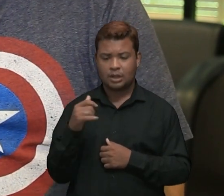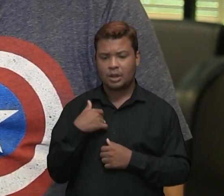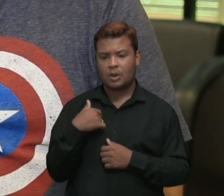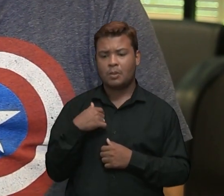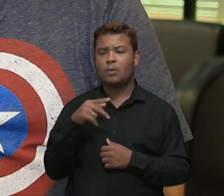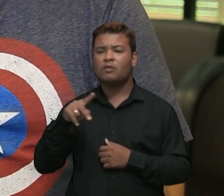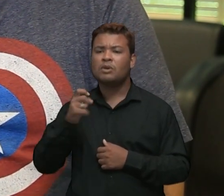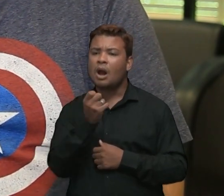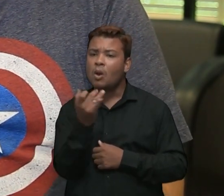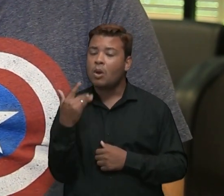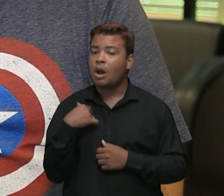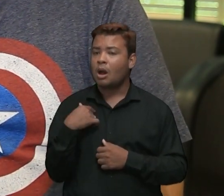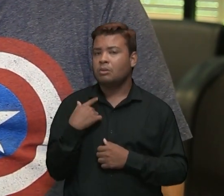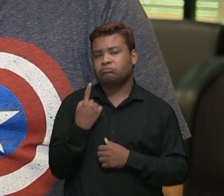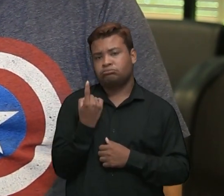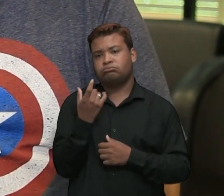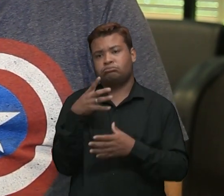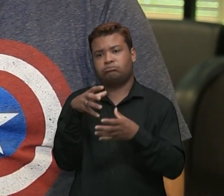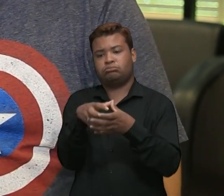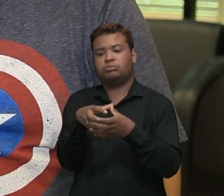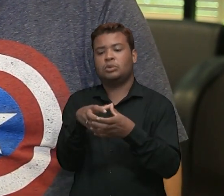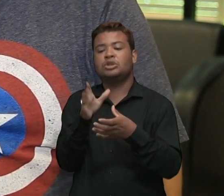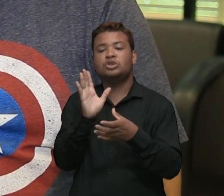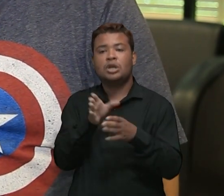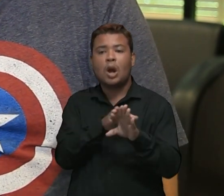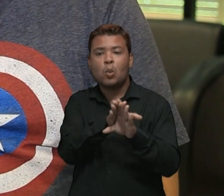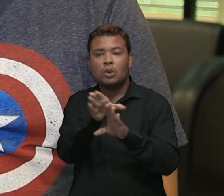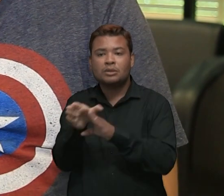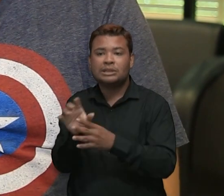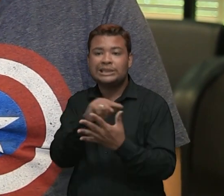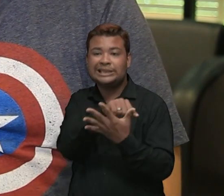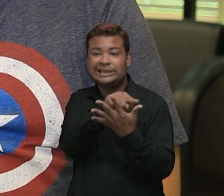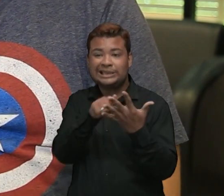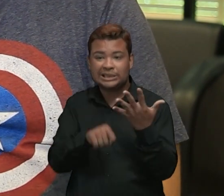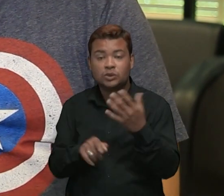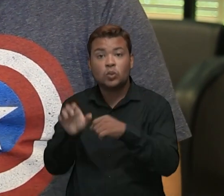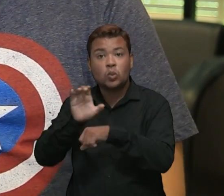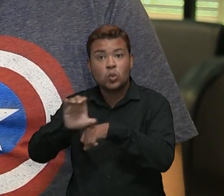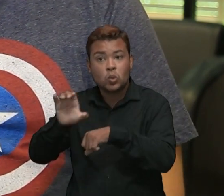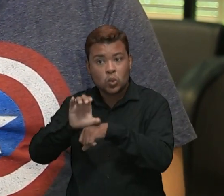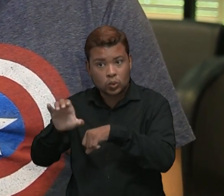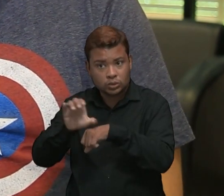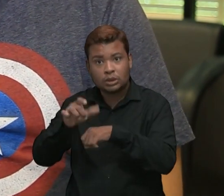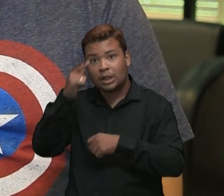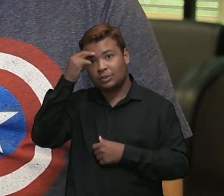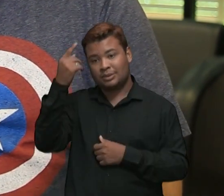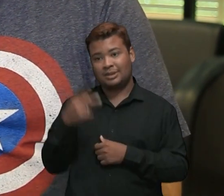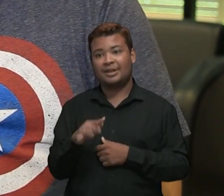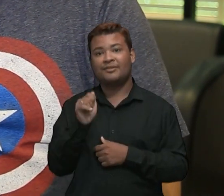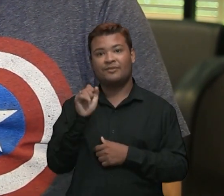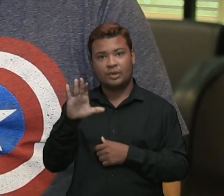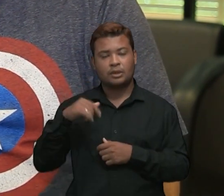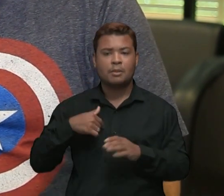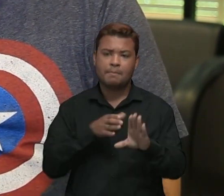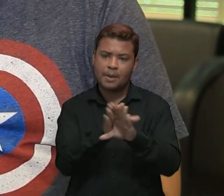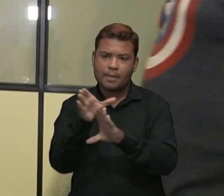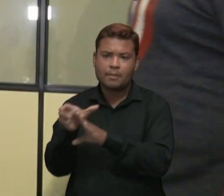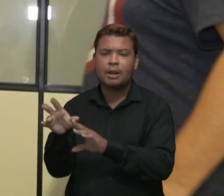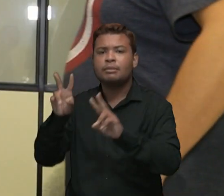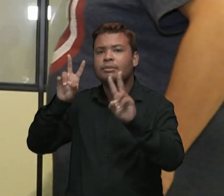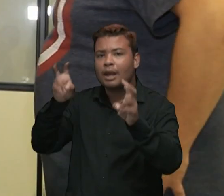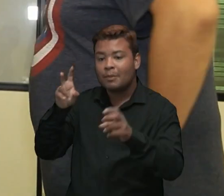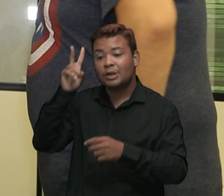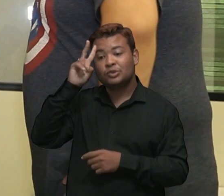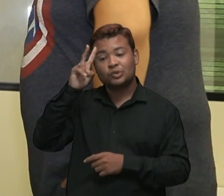que já orientou trabalhos nos 5 cursos de graduação que eles disponibilizam, orientando em histórias em quadrinhos.